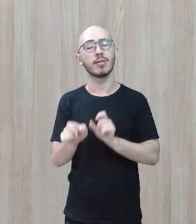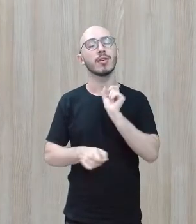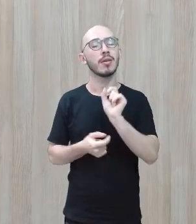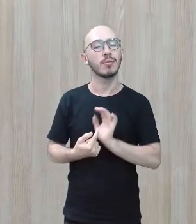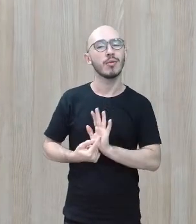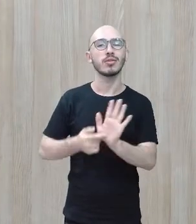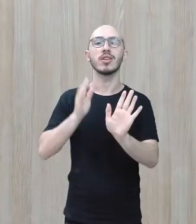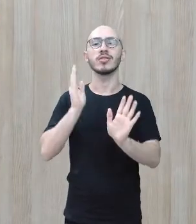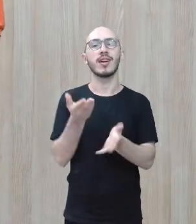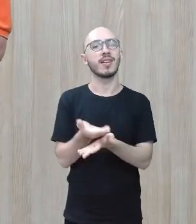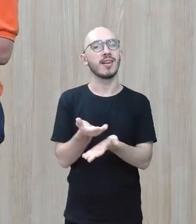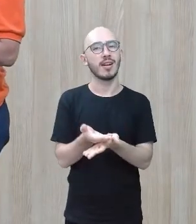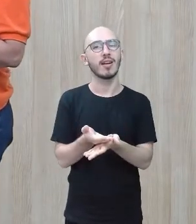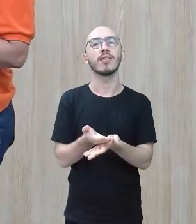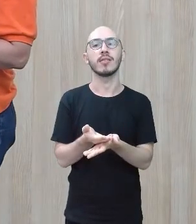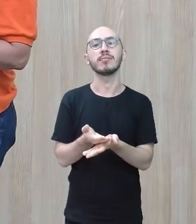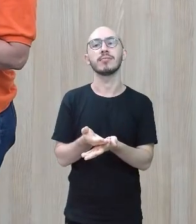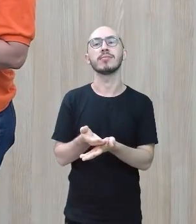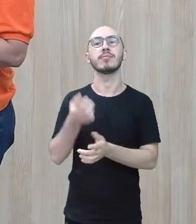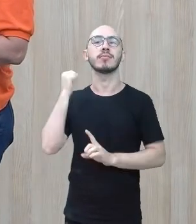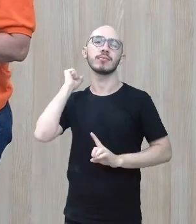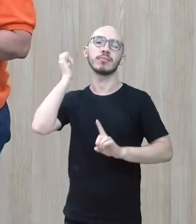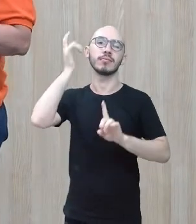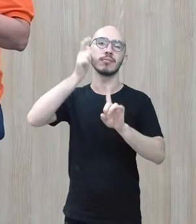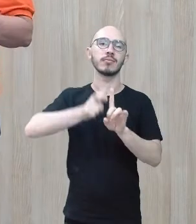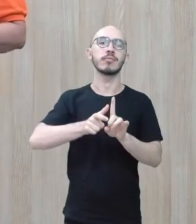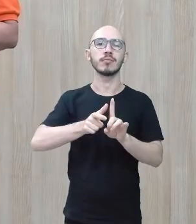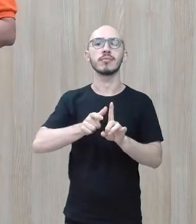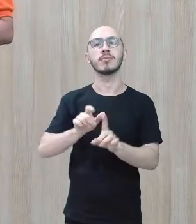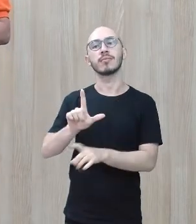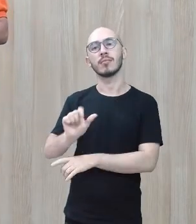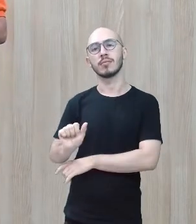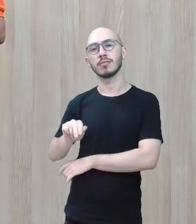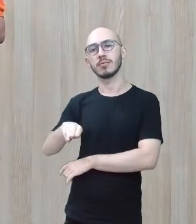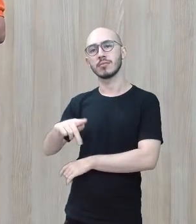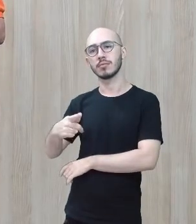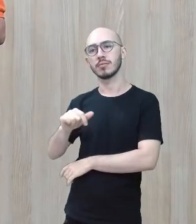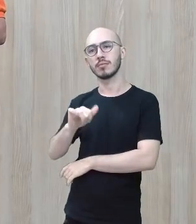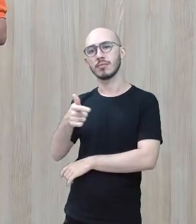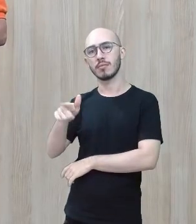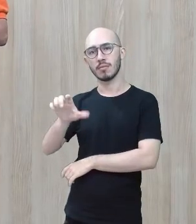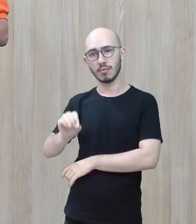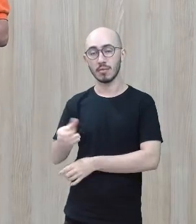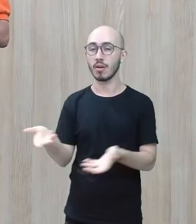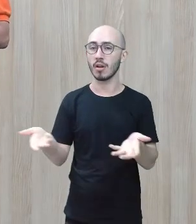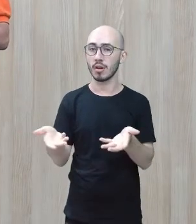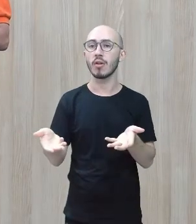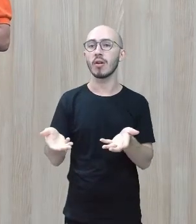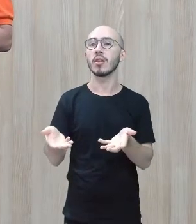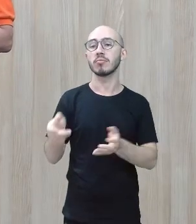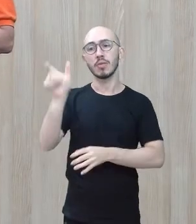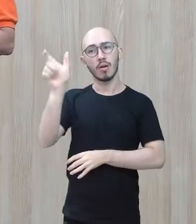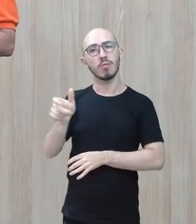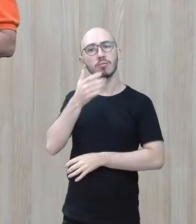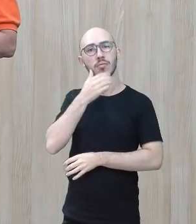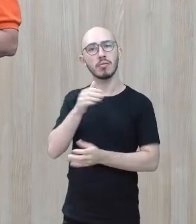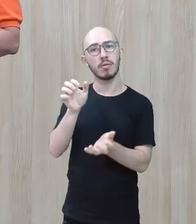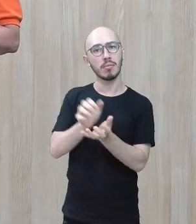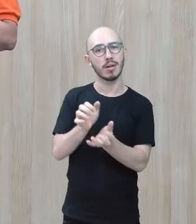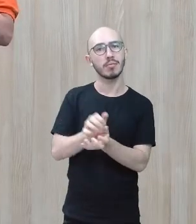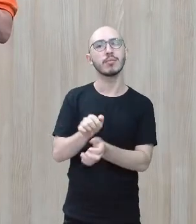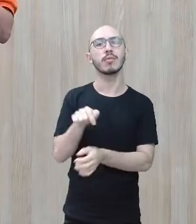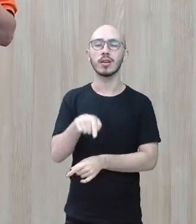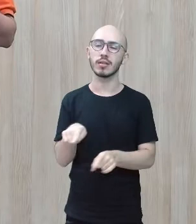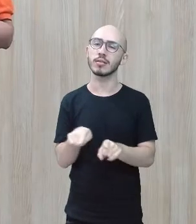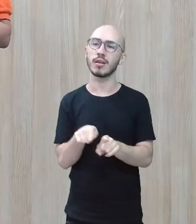Vocês lembram? E agora eu trago para vocês outro pernambucano, Graciliano Ramos,